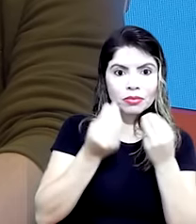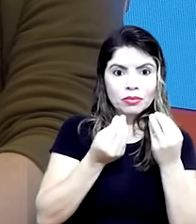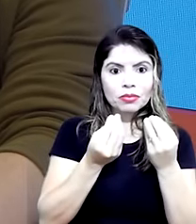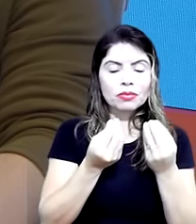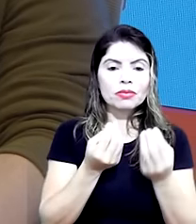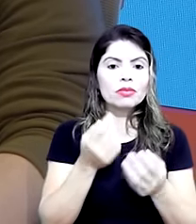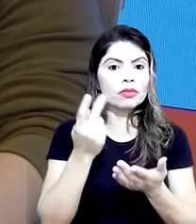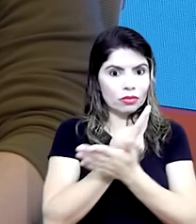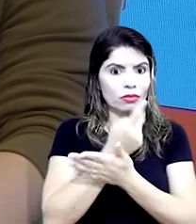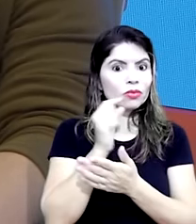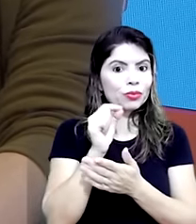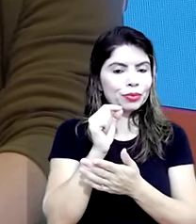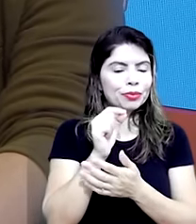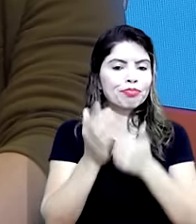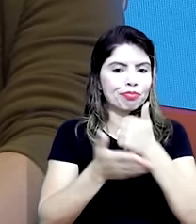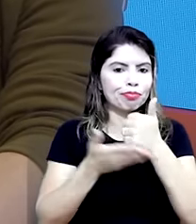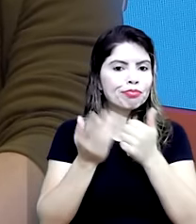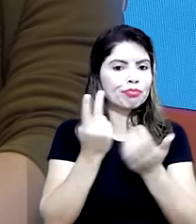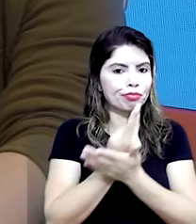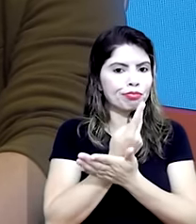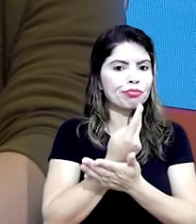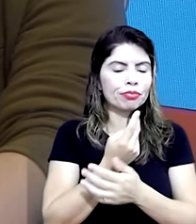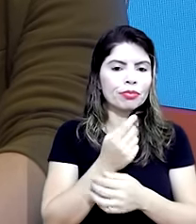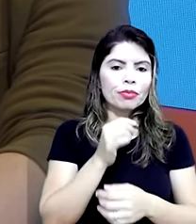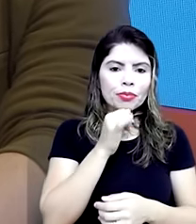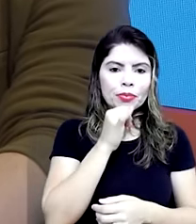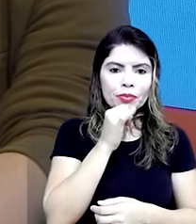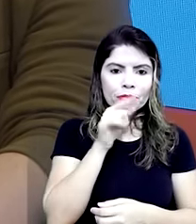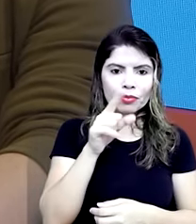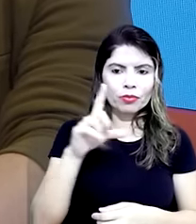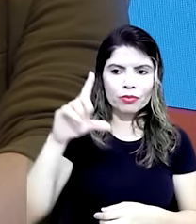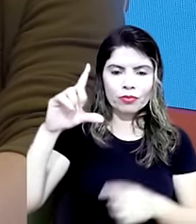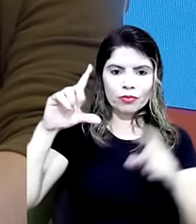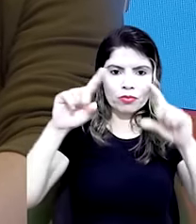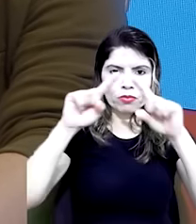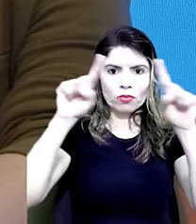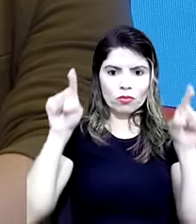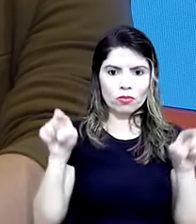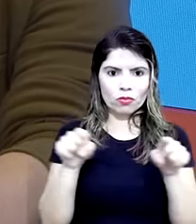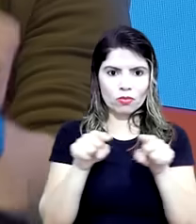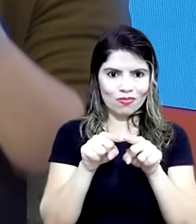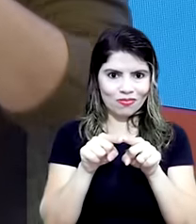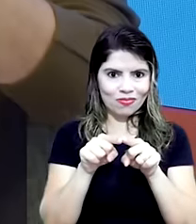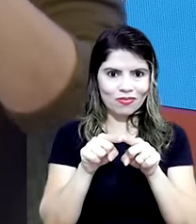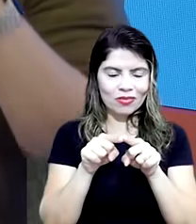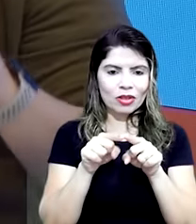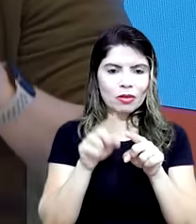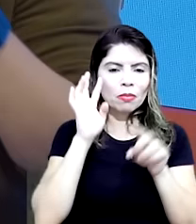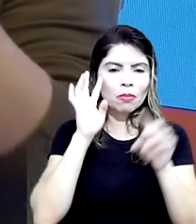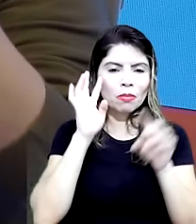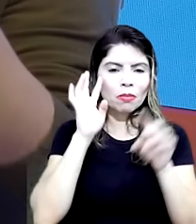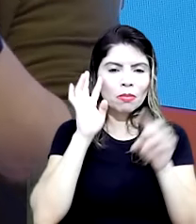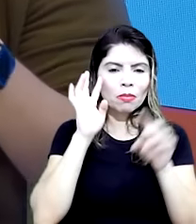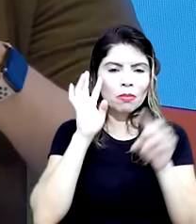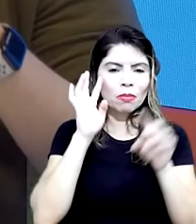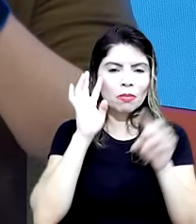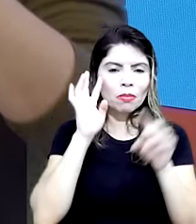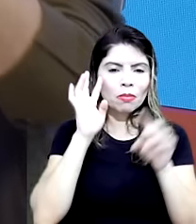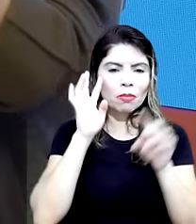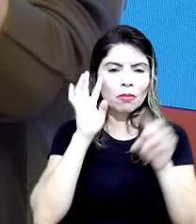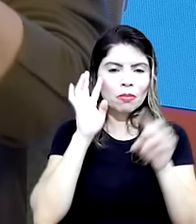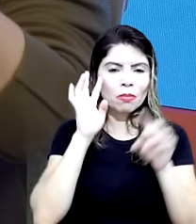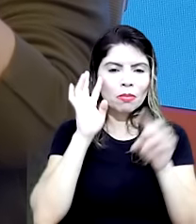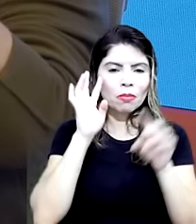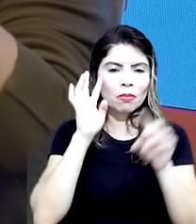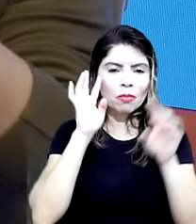cometem um erro que é básico imagina que você vai tirar uma foto você tem um enquadramento como a Kate Falou vou tirar imagina uma foto para um Story ou um vídeo e